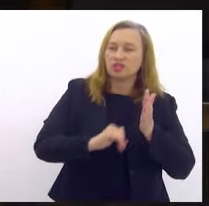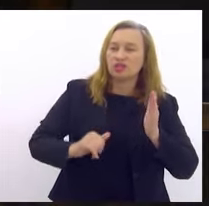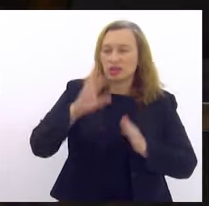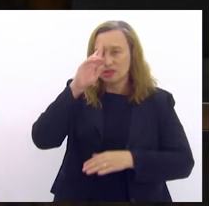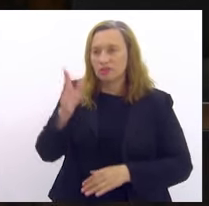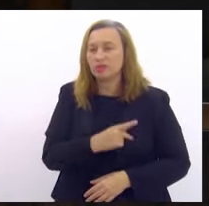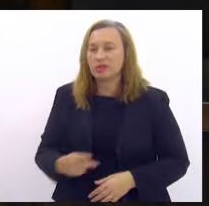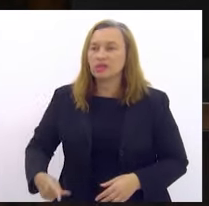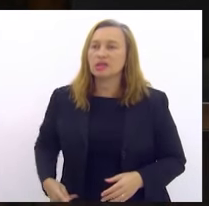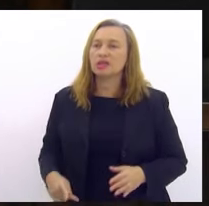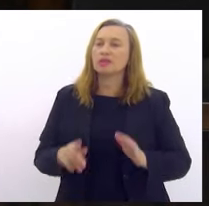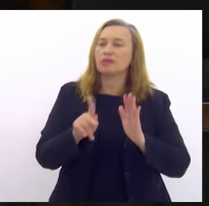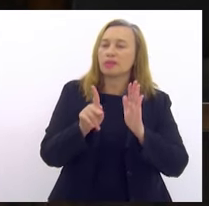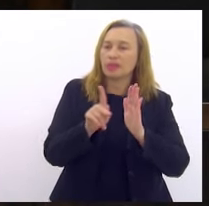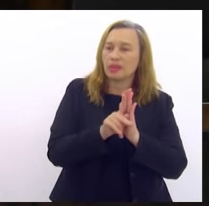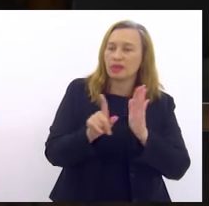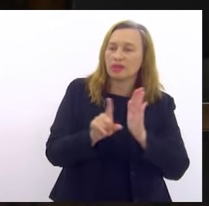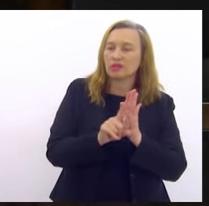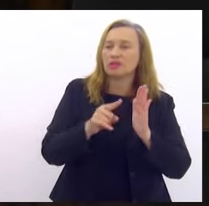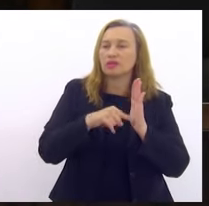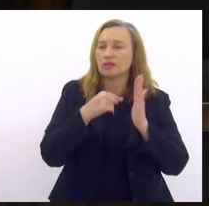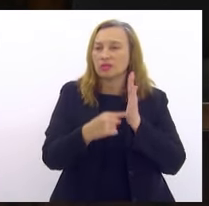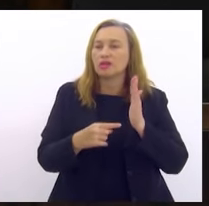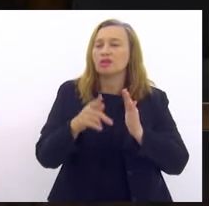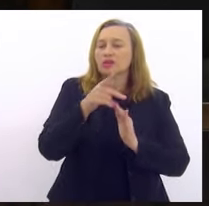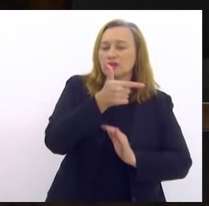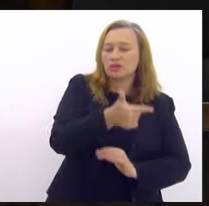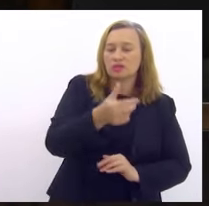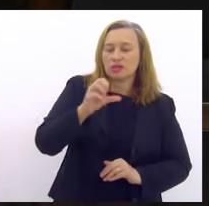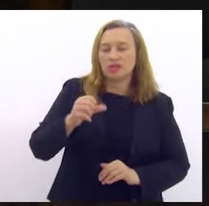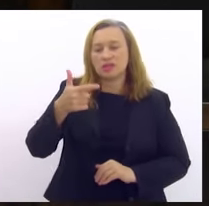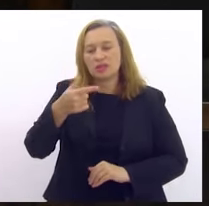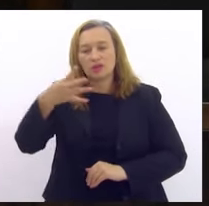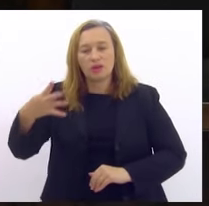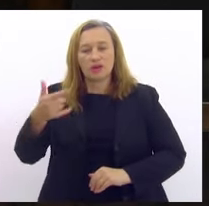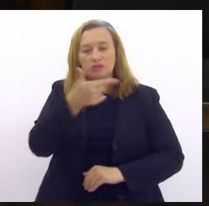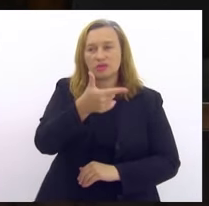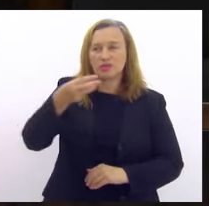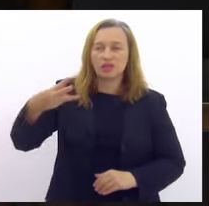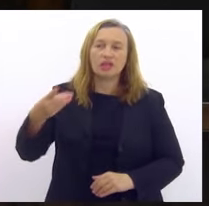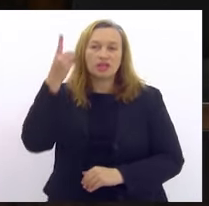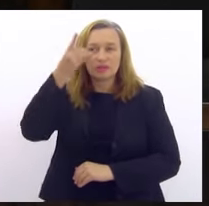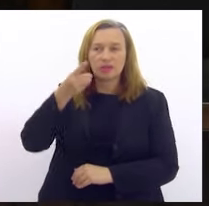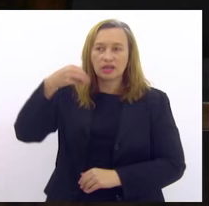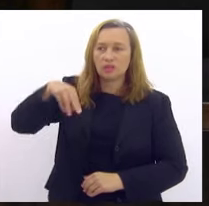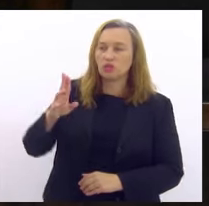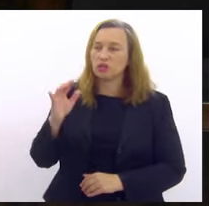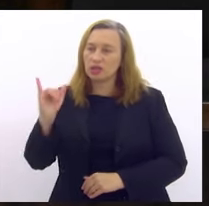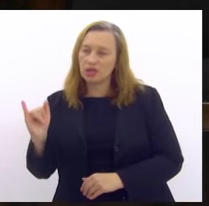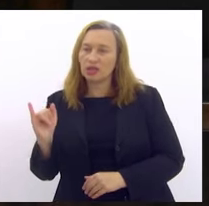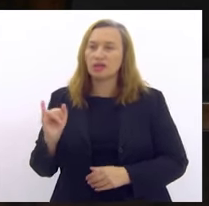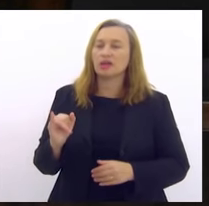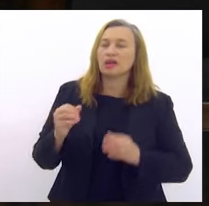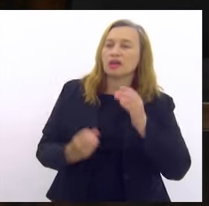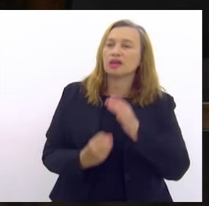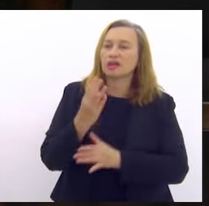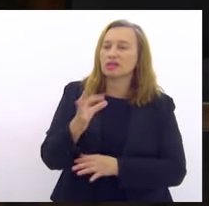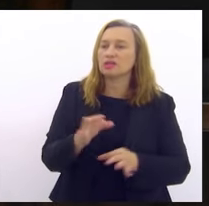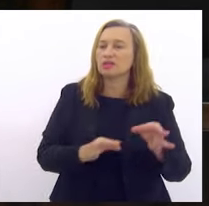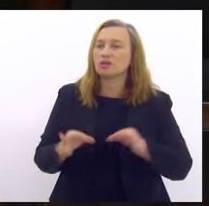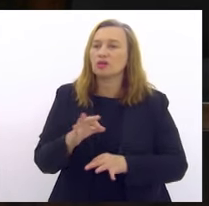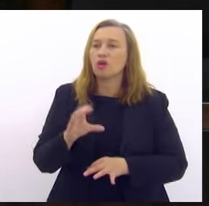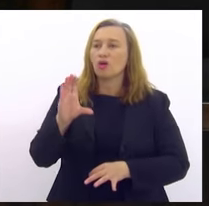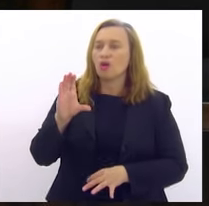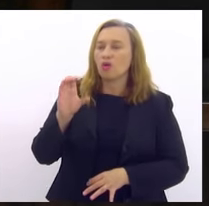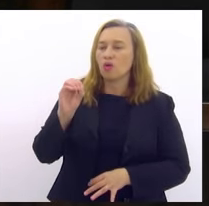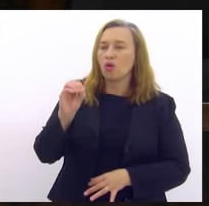Veto parcial aposto ao projeto de lei número 204-2023, de autoria do deputado Munir Neto, que dispõe sobre a criação do programa Coluna Reta